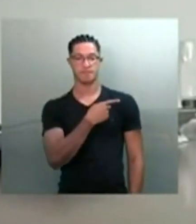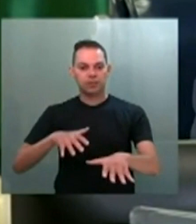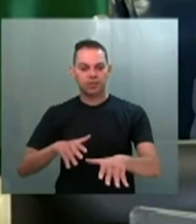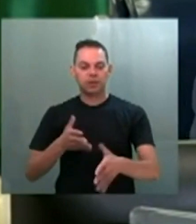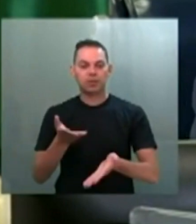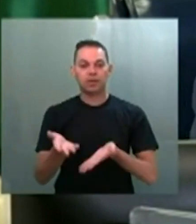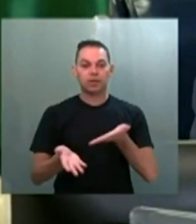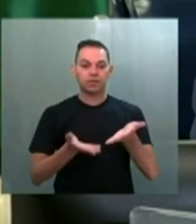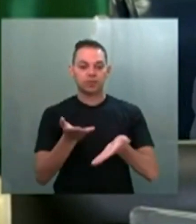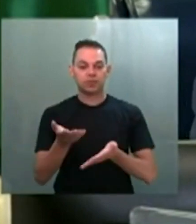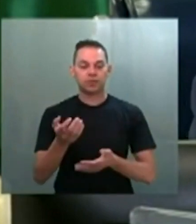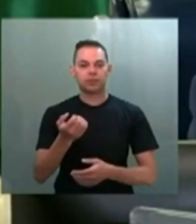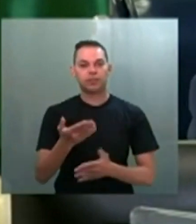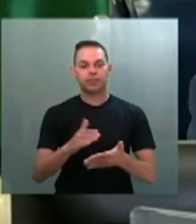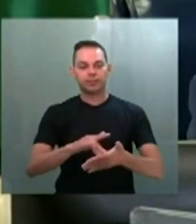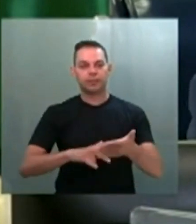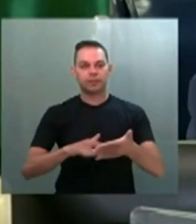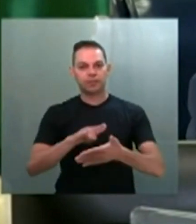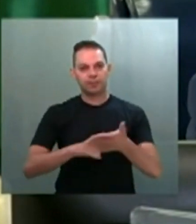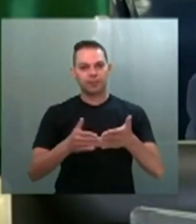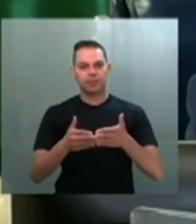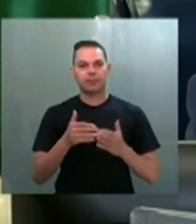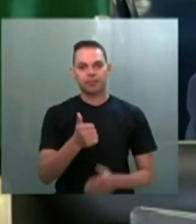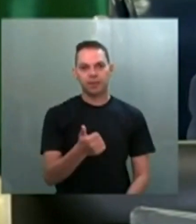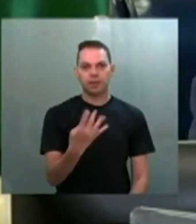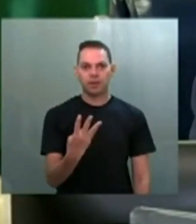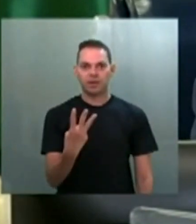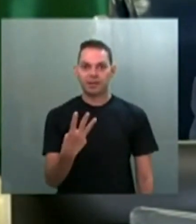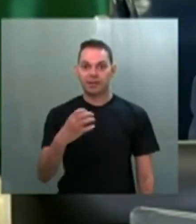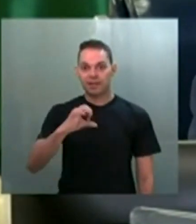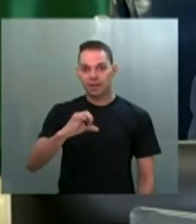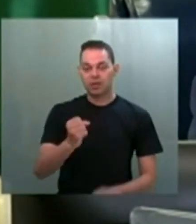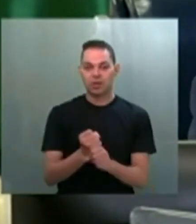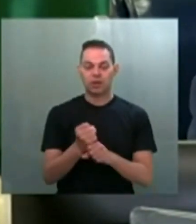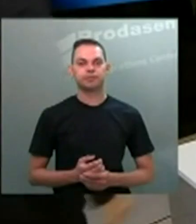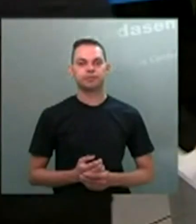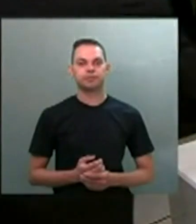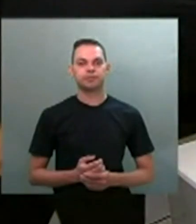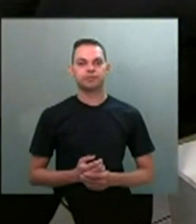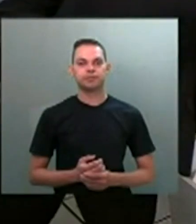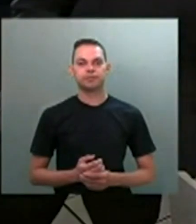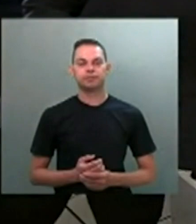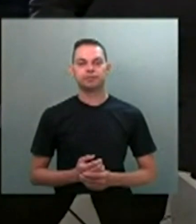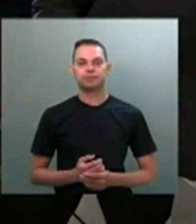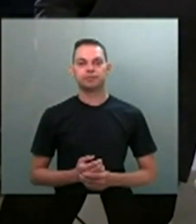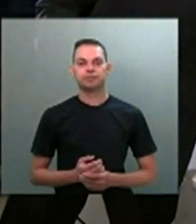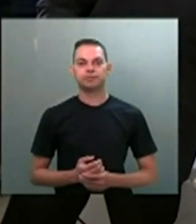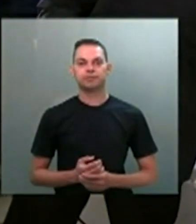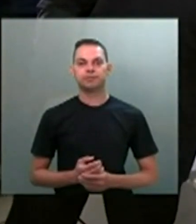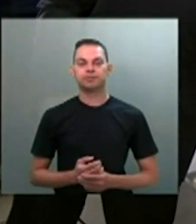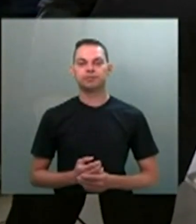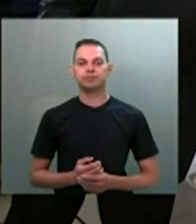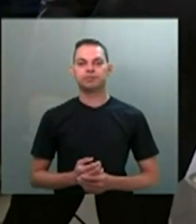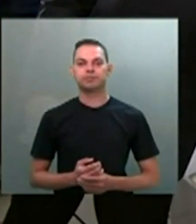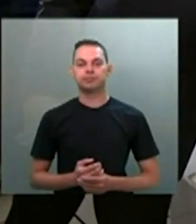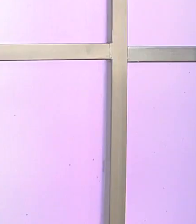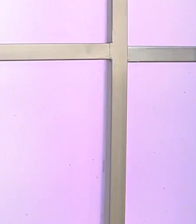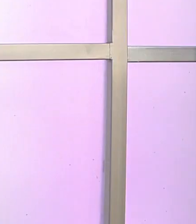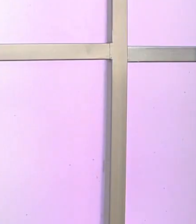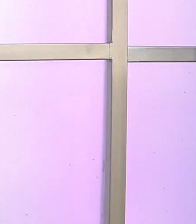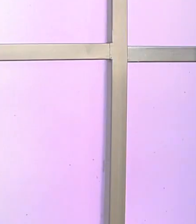Brasil. Senador Isalci Lucas coordenou os trabalhos de Brasília, organizando as participações